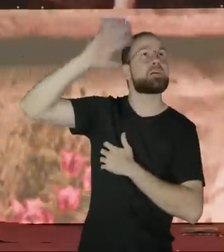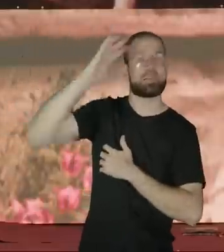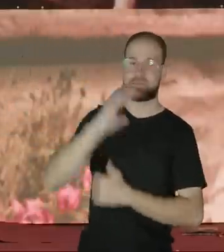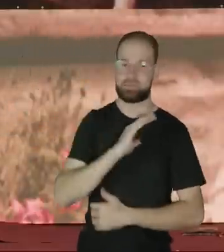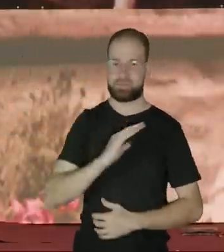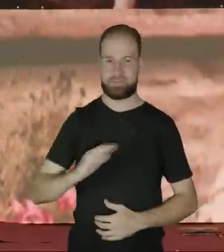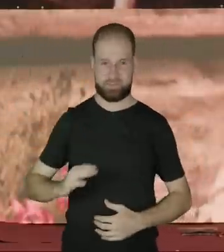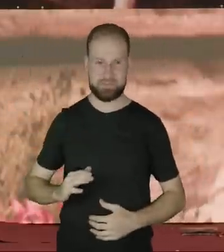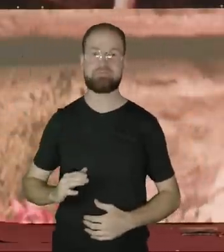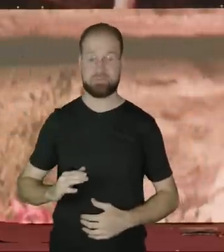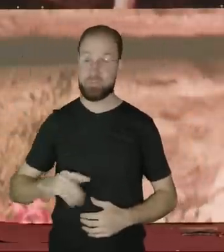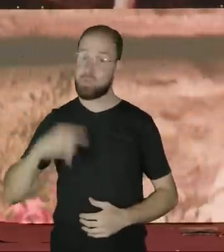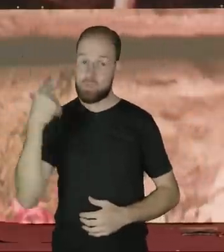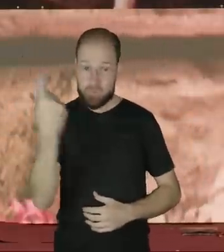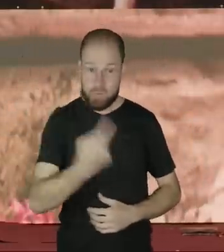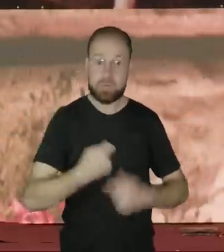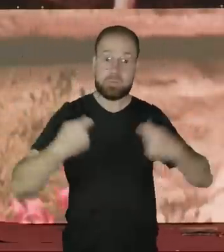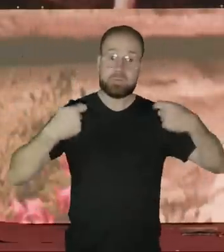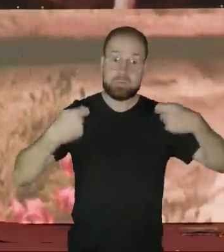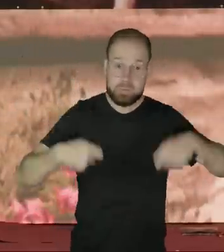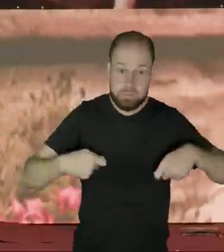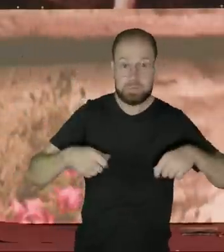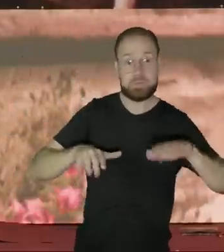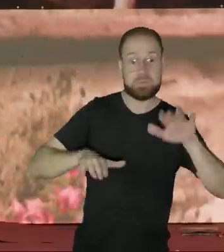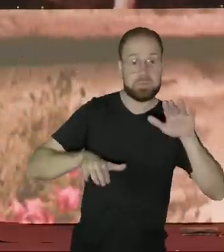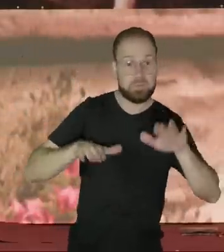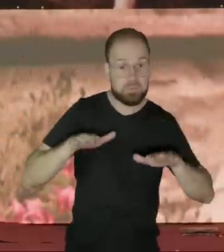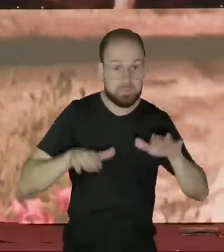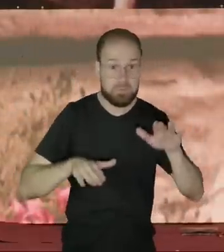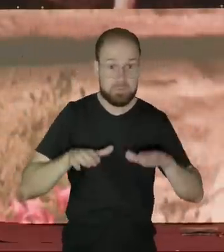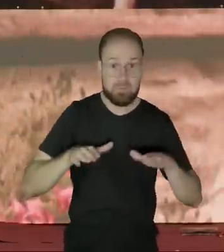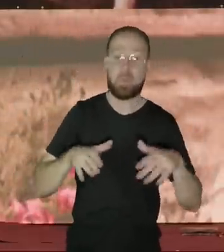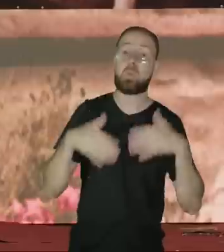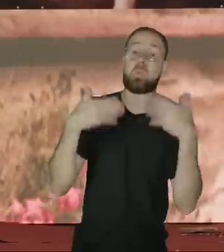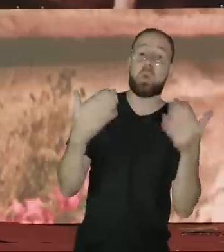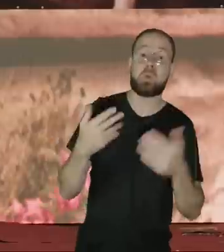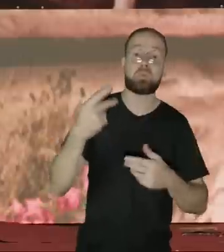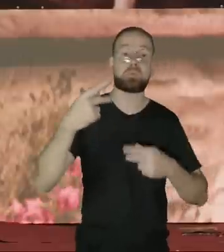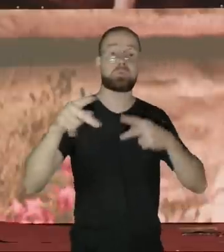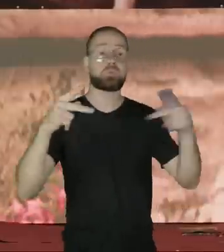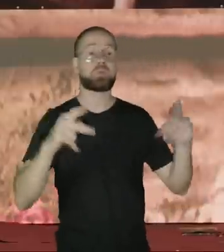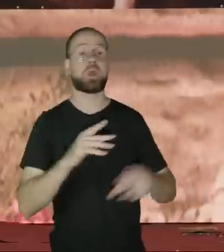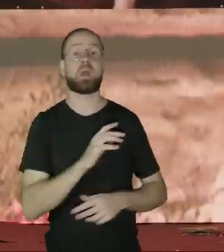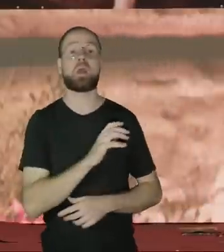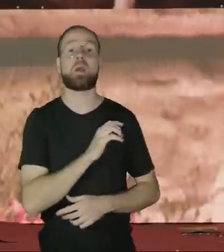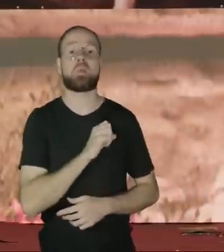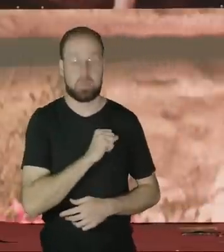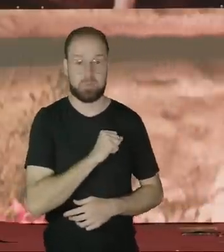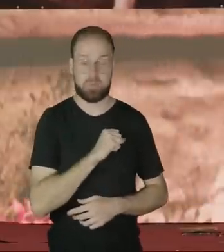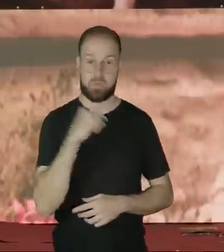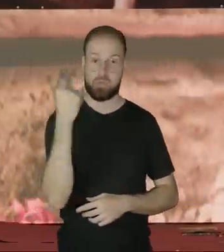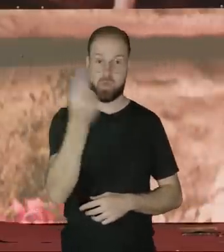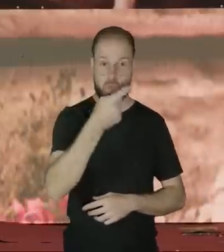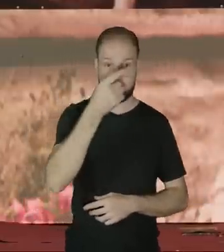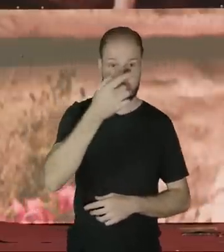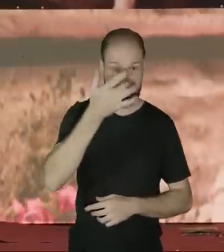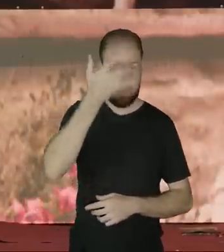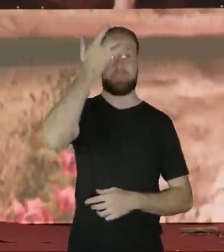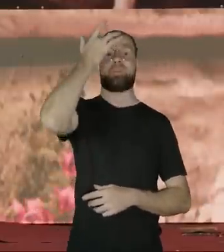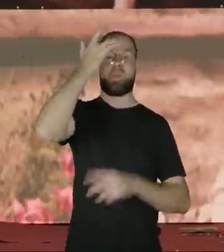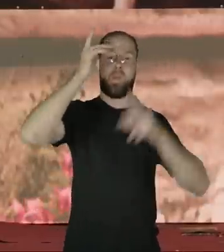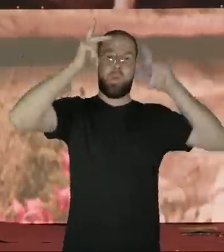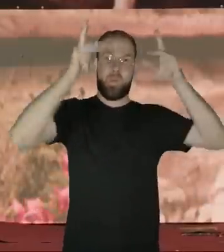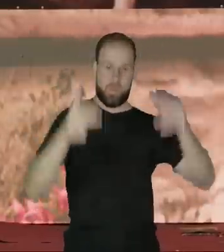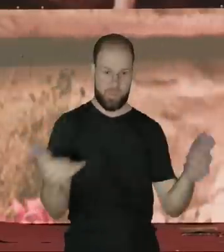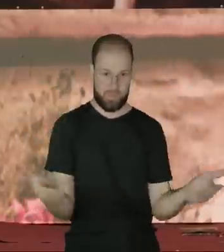sua paixão? Talvez alguns traços da paixão de Cristo nós tenhamos na nossa cabeça, como foi aqui hoje, nesta